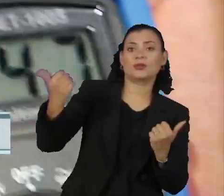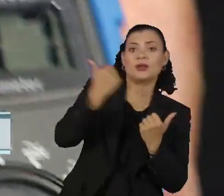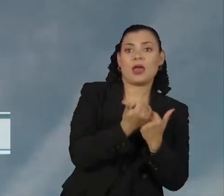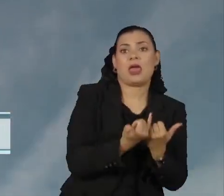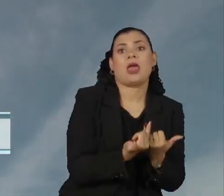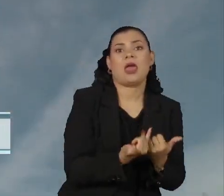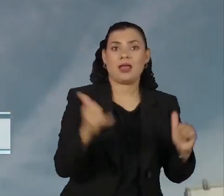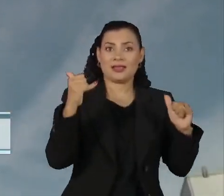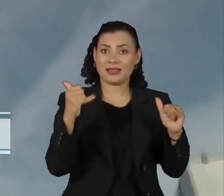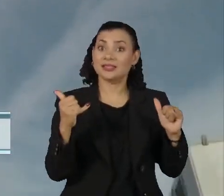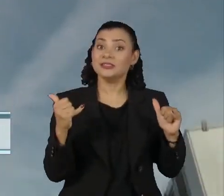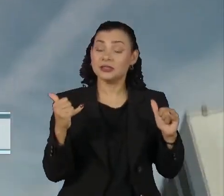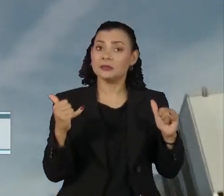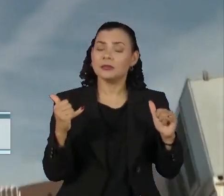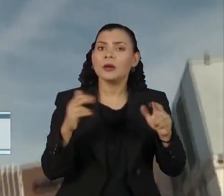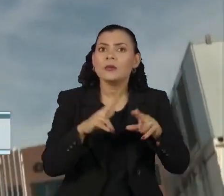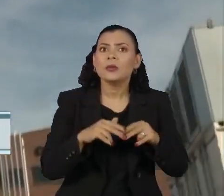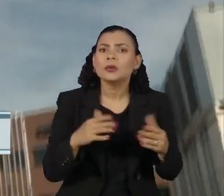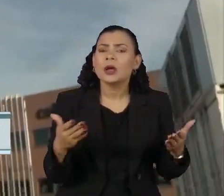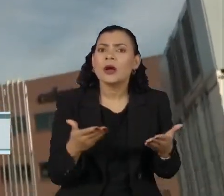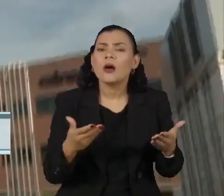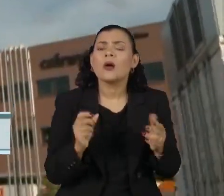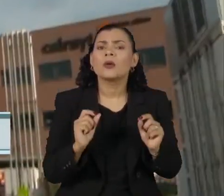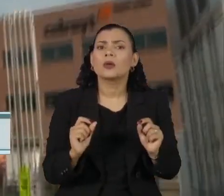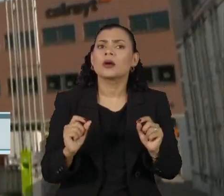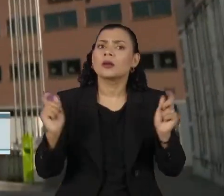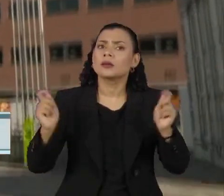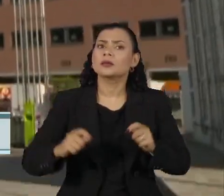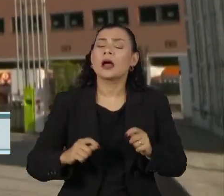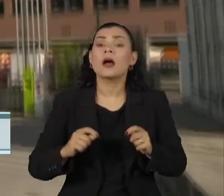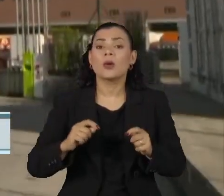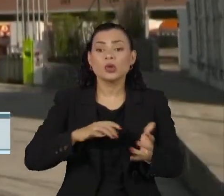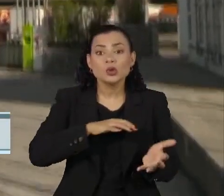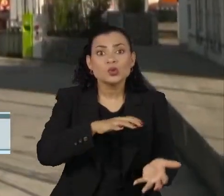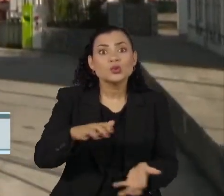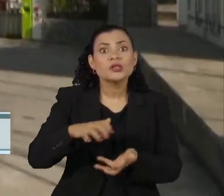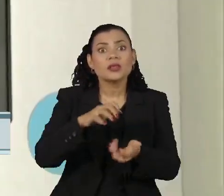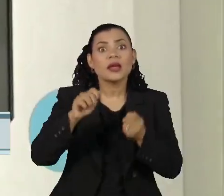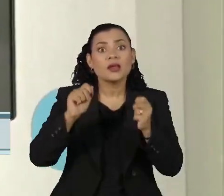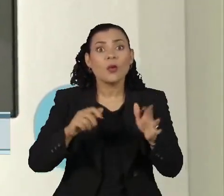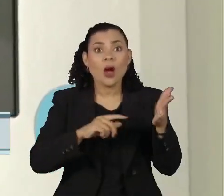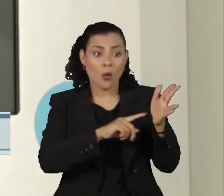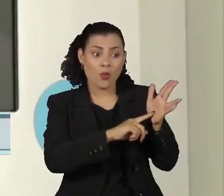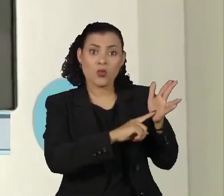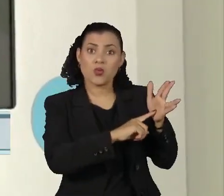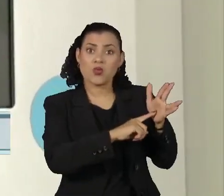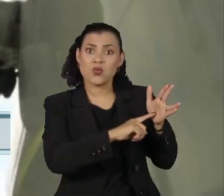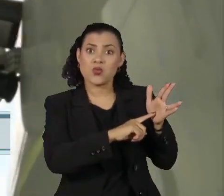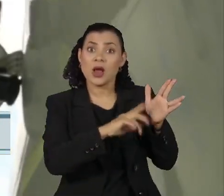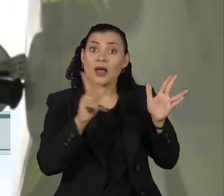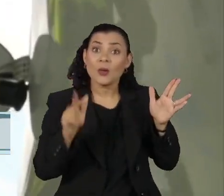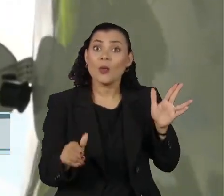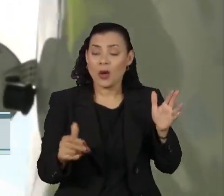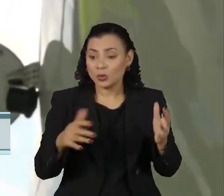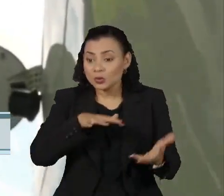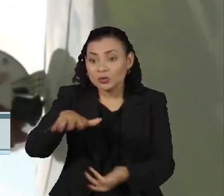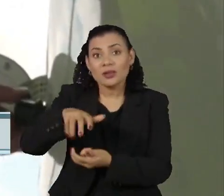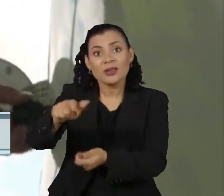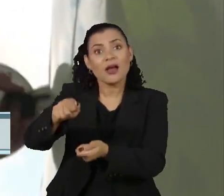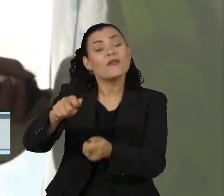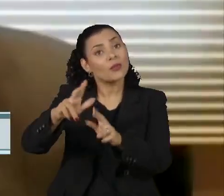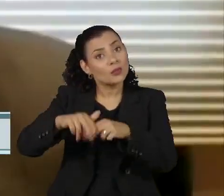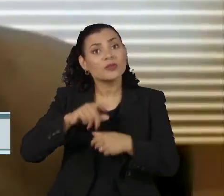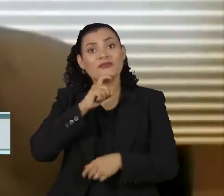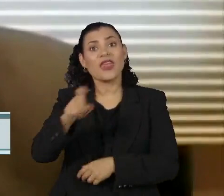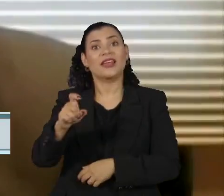elétrica. Se a energia utilizada neste processo for renovável, como a eólica, o hidrogênio resultante é considerado